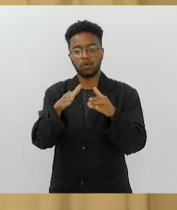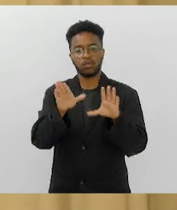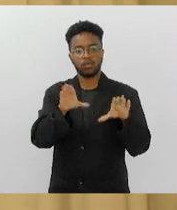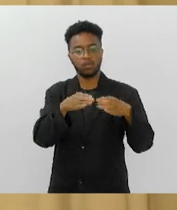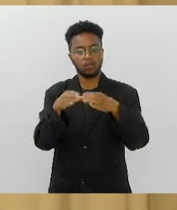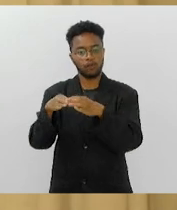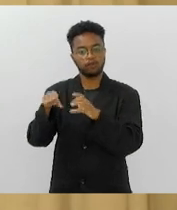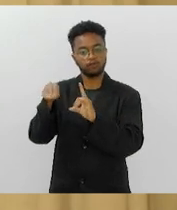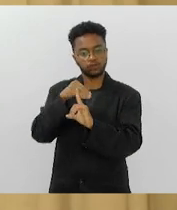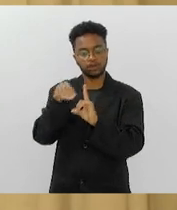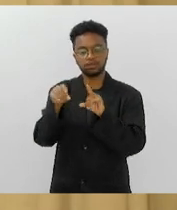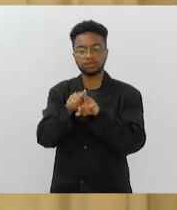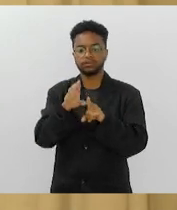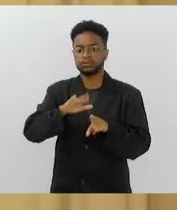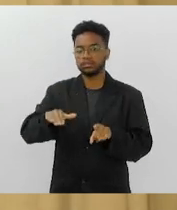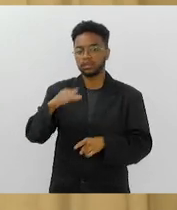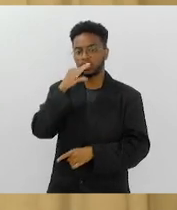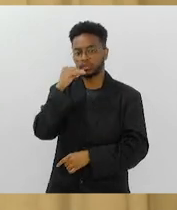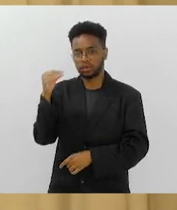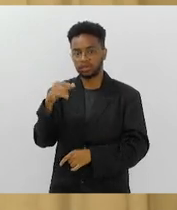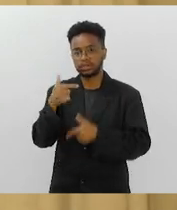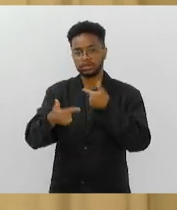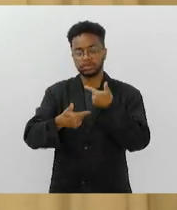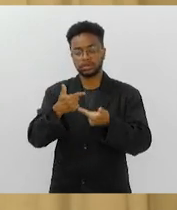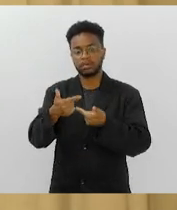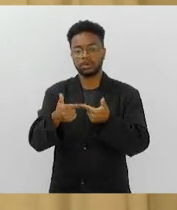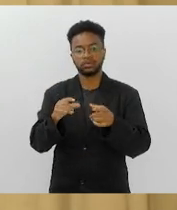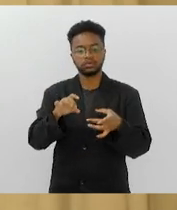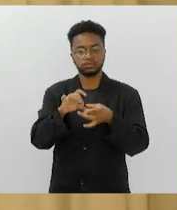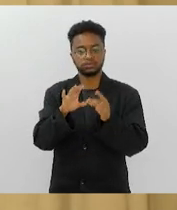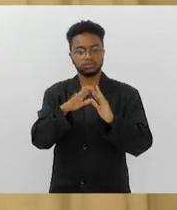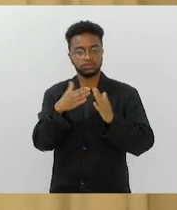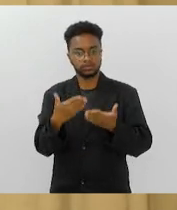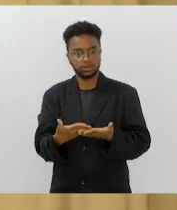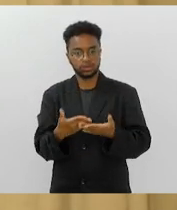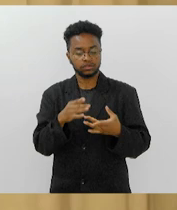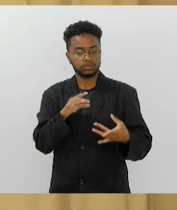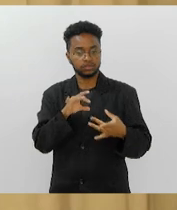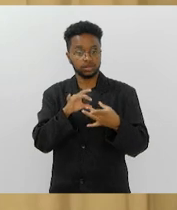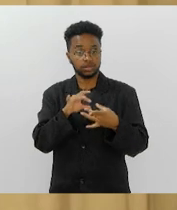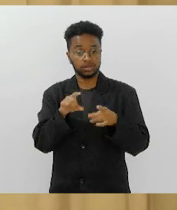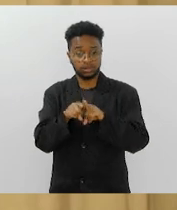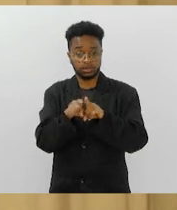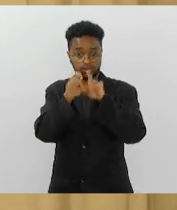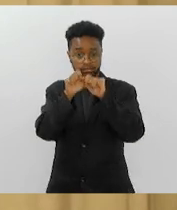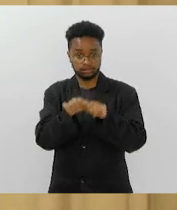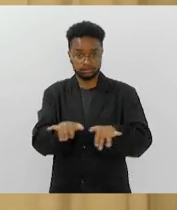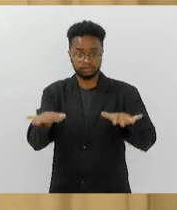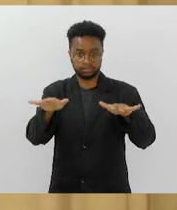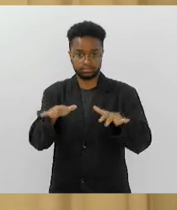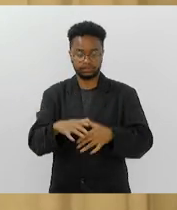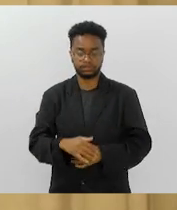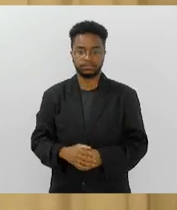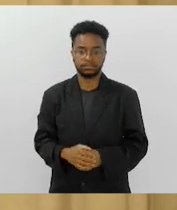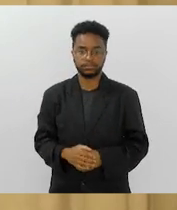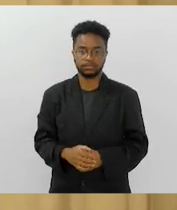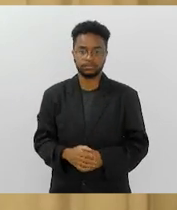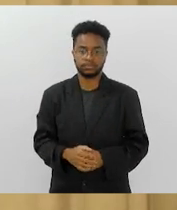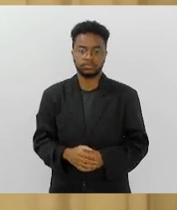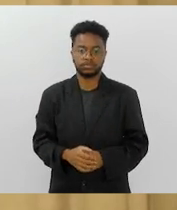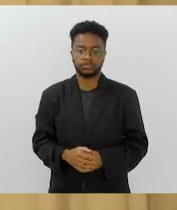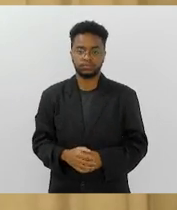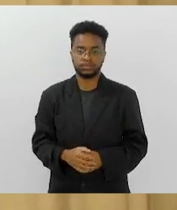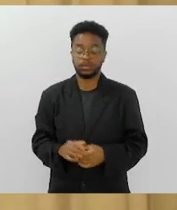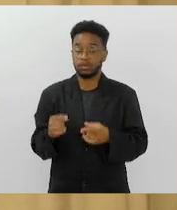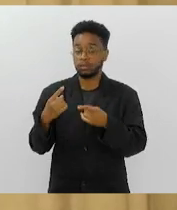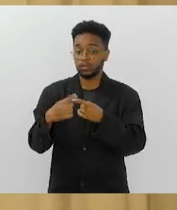de crianças e adolescentes, tratamento com unidades escolares, ela parte do COPAC e é difundida pelo COPAC. Por quê? Da mesma forma como o